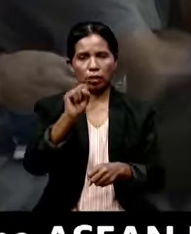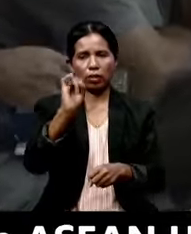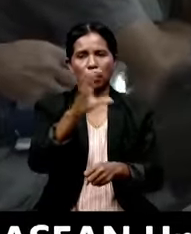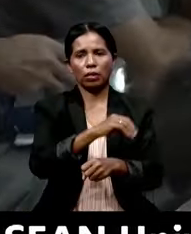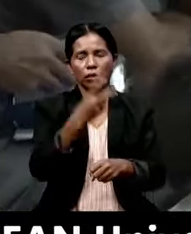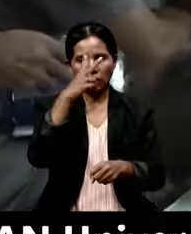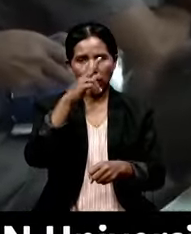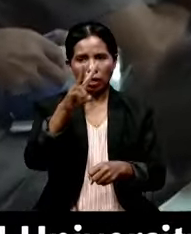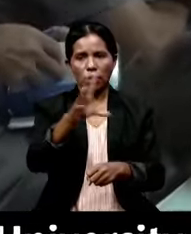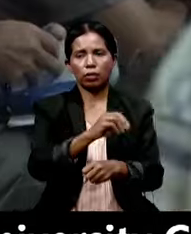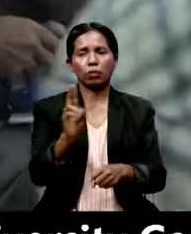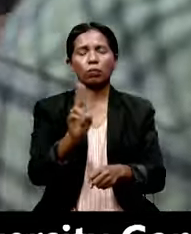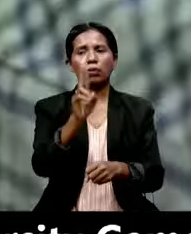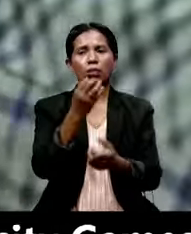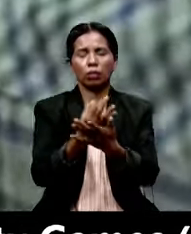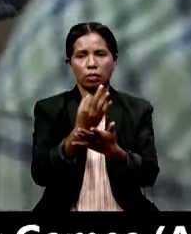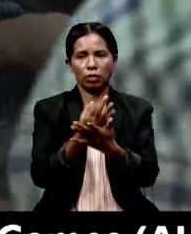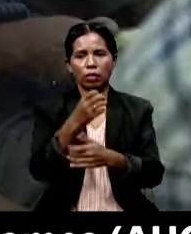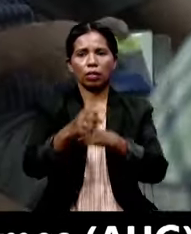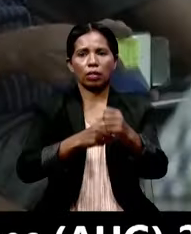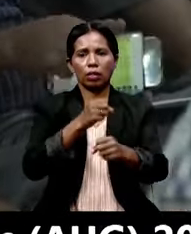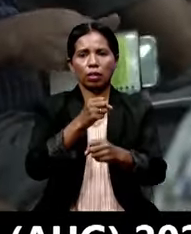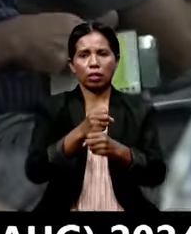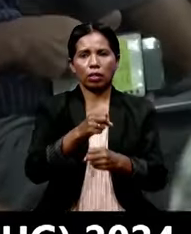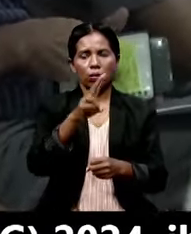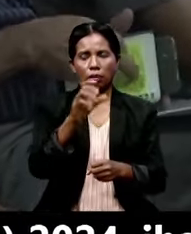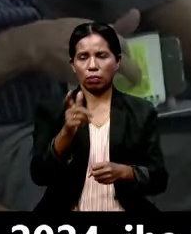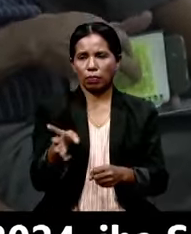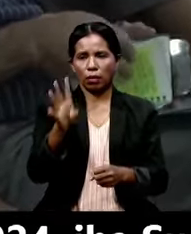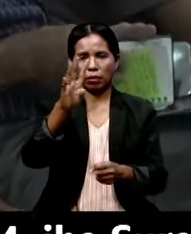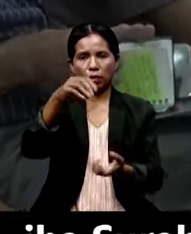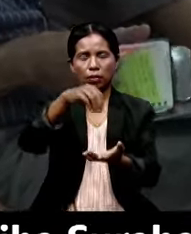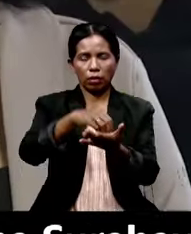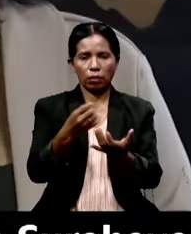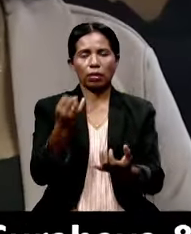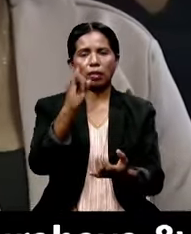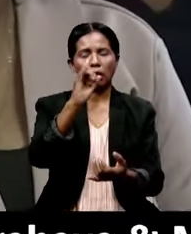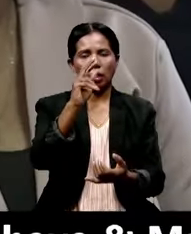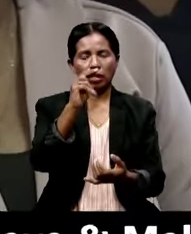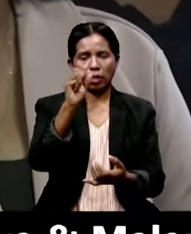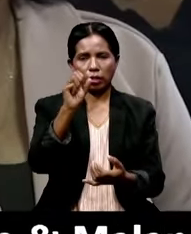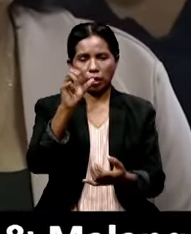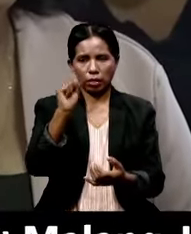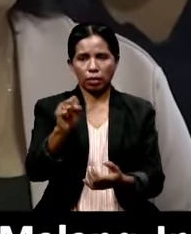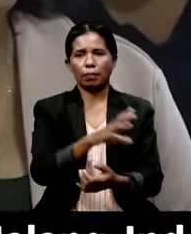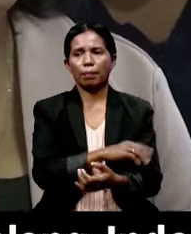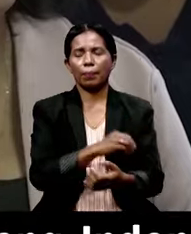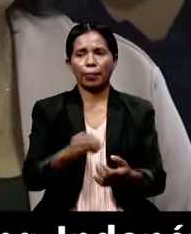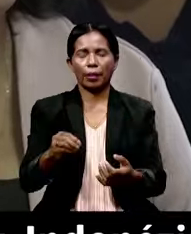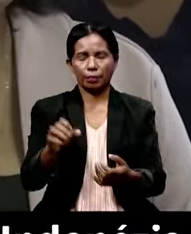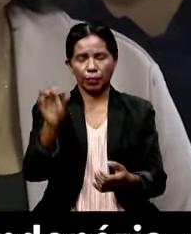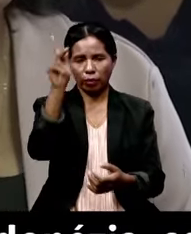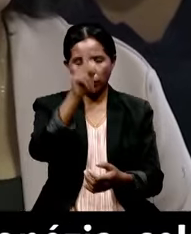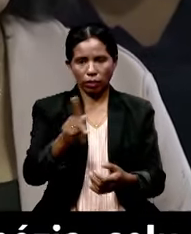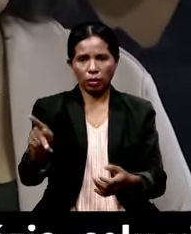onde a execução orçamento geral Estado tinha reunido no Lurecinat, lebe aloca o Instituto Nacional de Segurança Social. E a fiscalização,